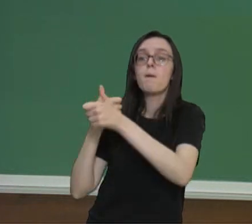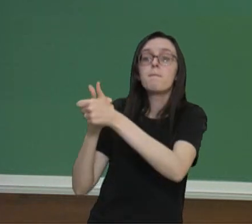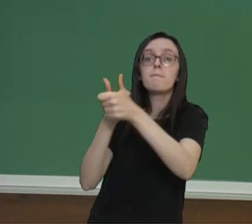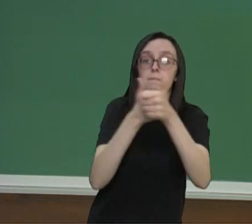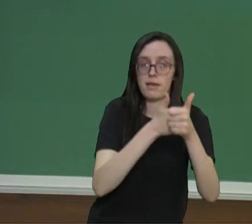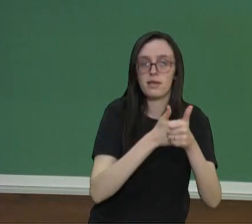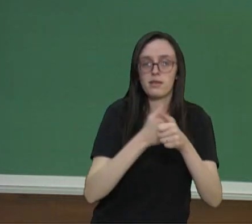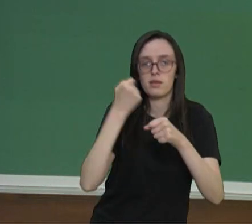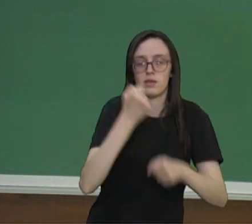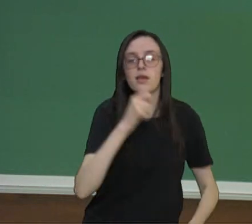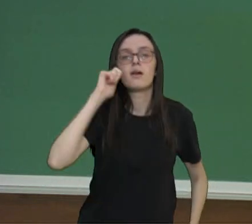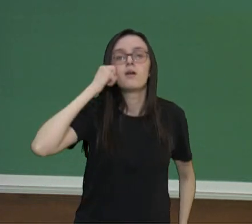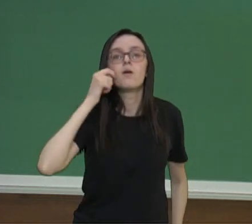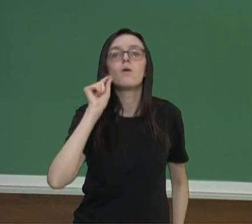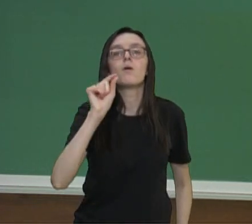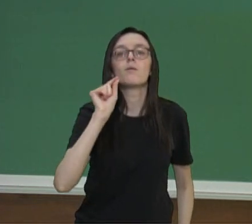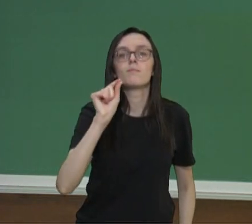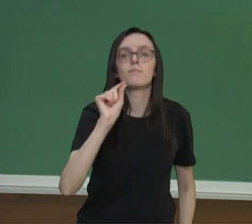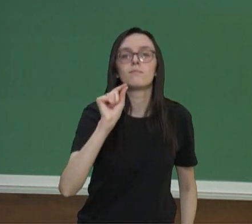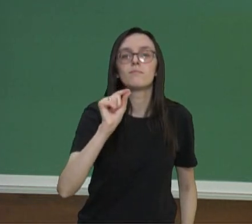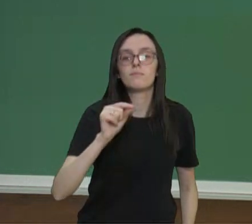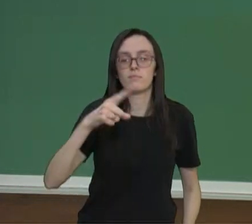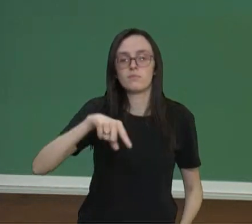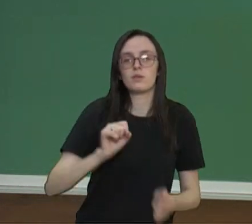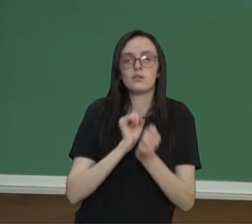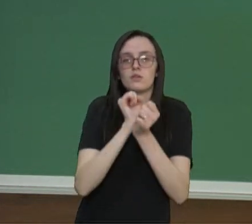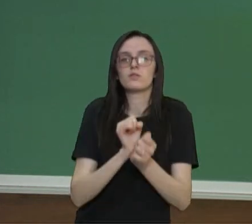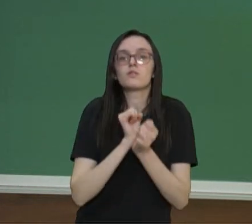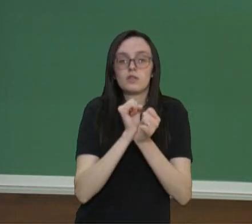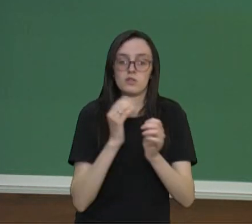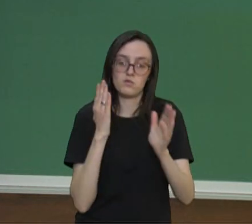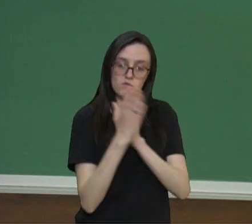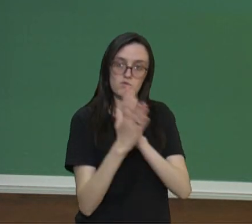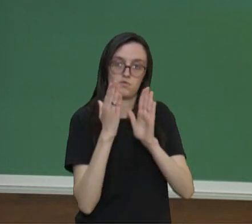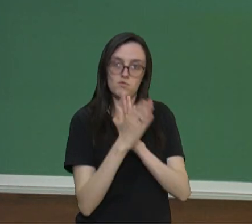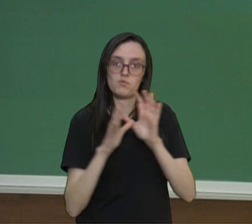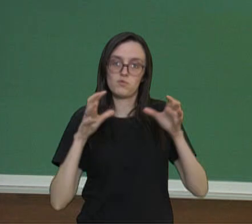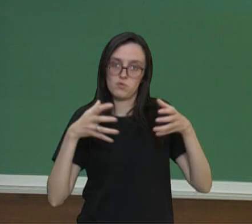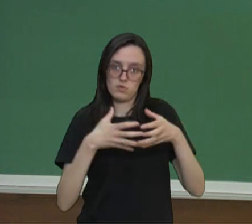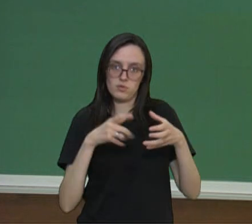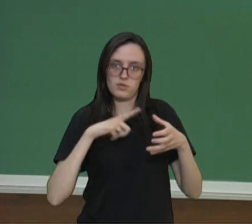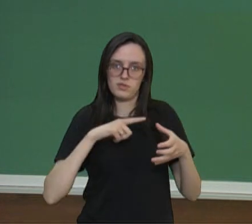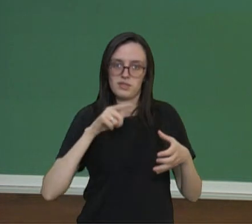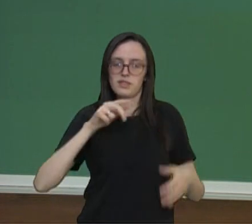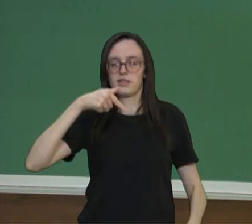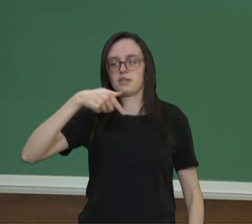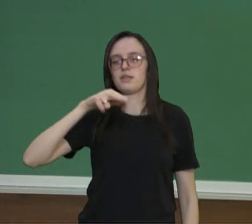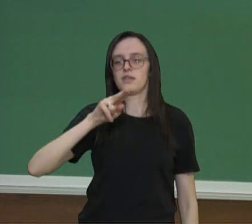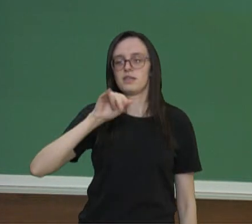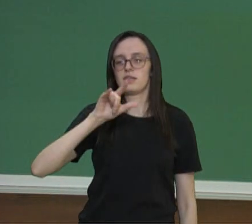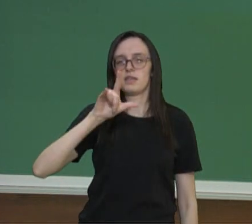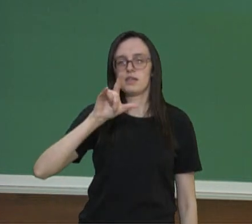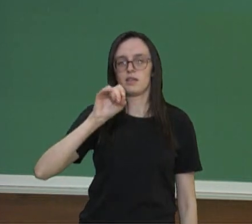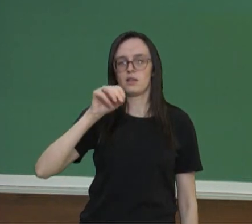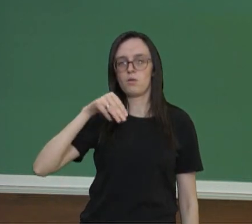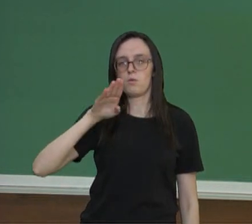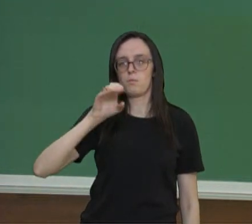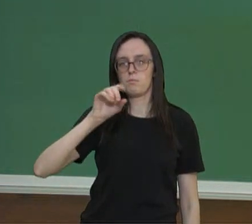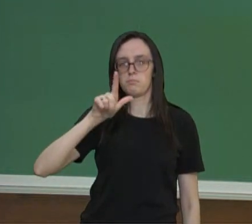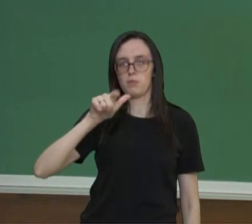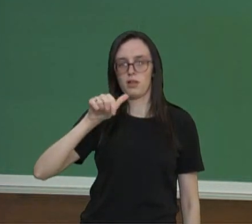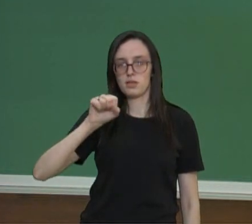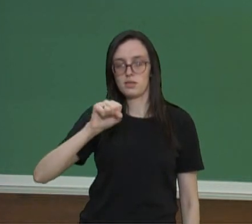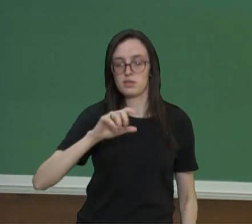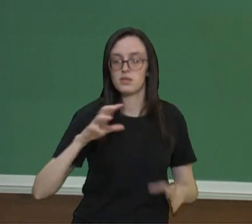aos quilombos, onde os escravos fugitivos, esses quilombolas, que é como chama quem mora nesses quilombos,